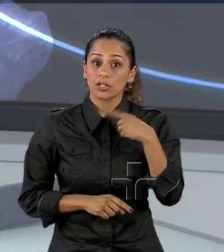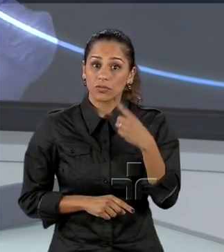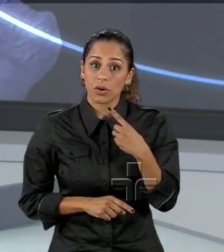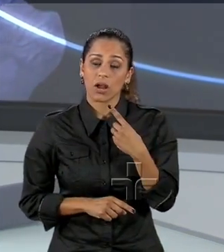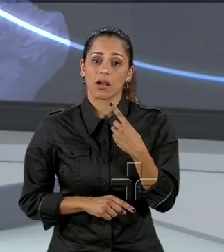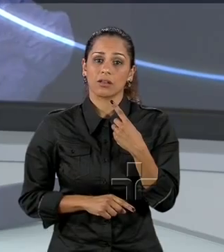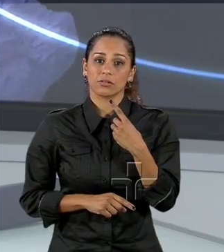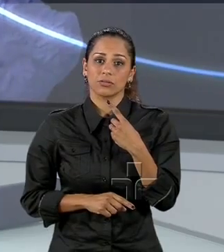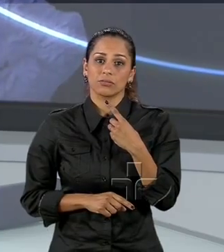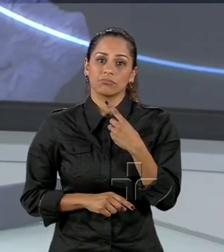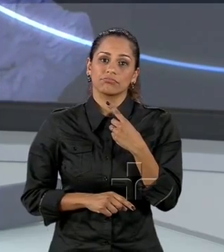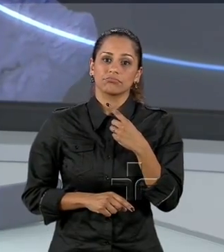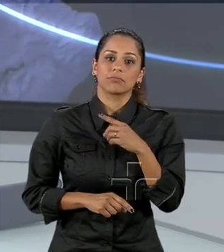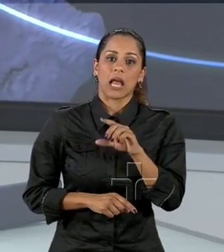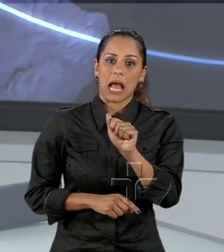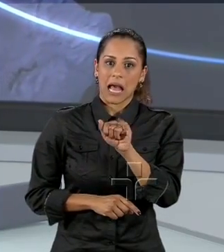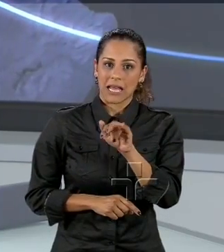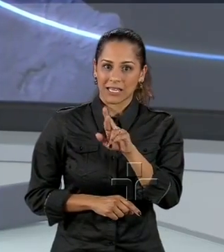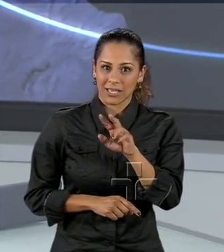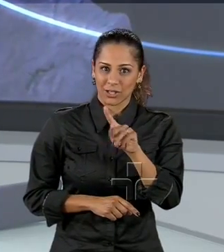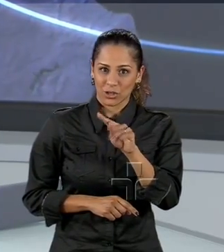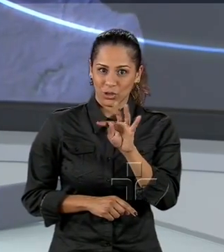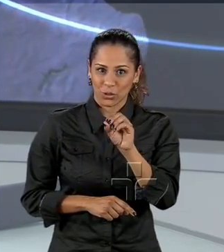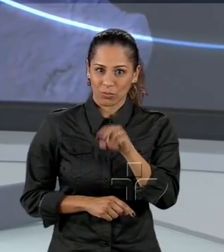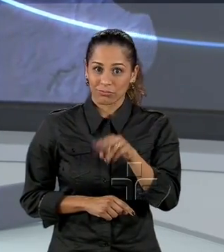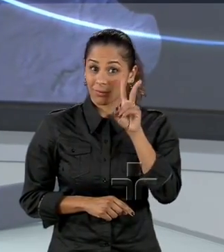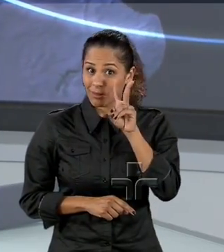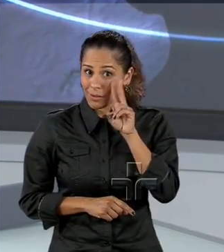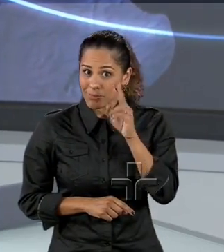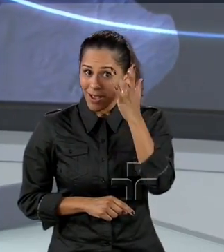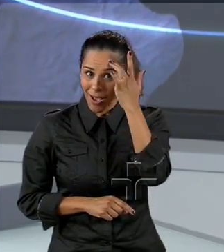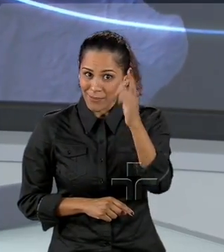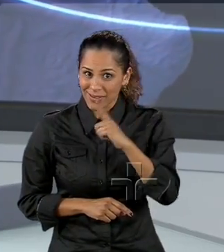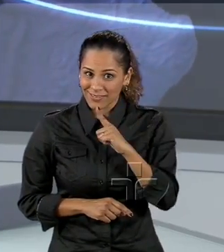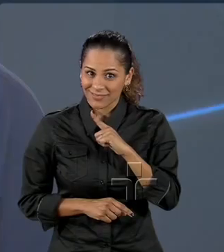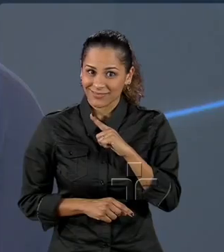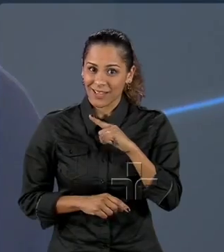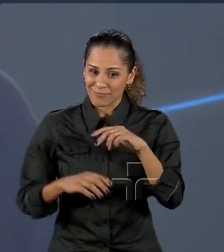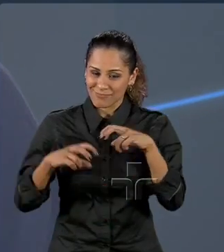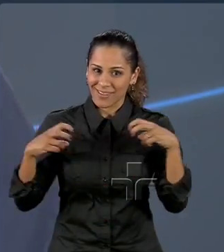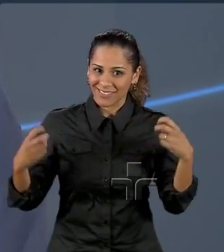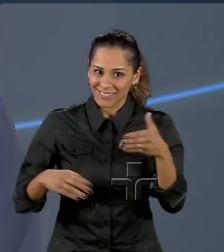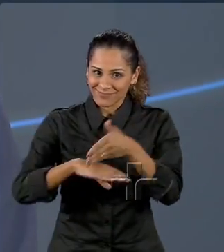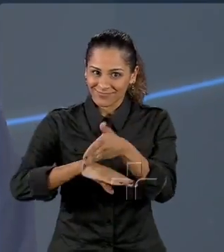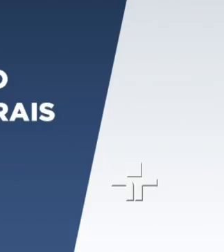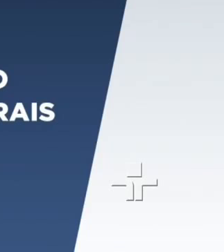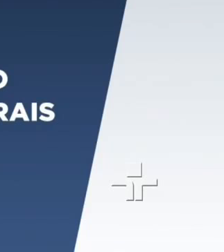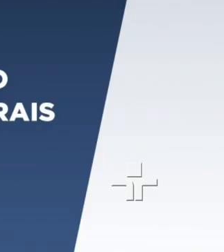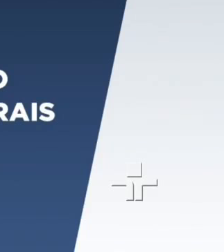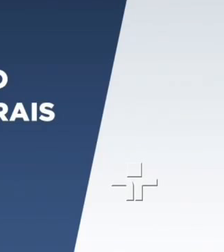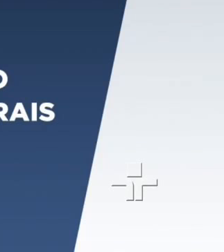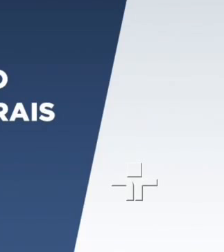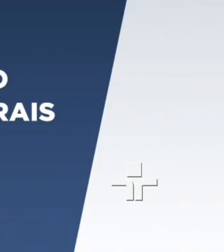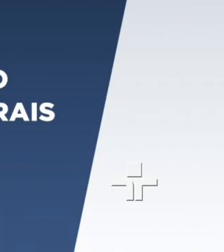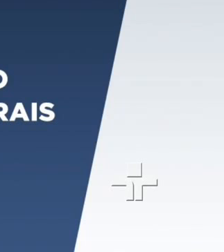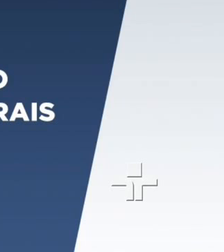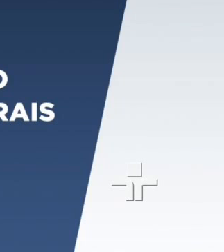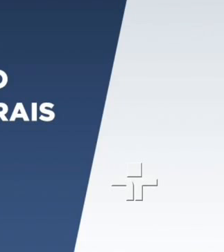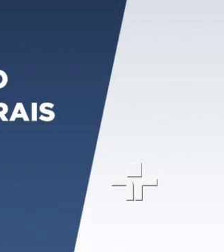Soares. Então, lembre-se, quarta-feira é dia de Jornal da Cultura com plateia. E agora vamos falar de...